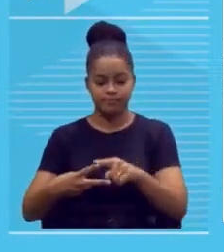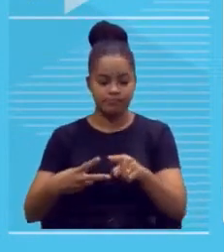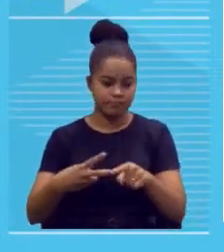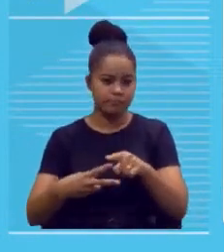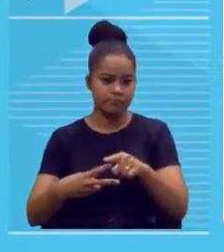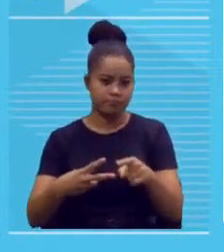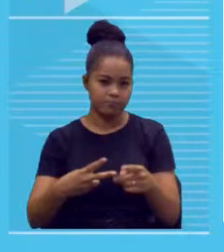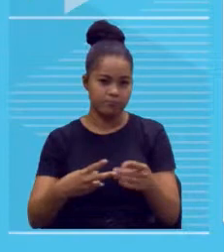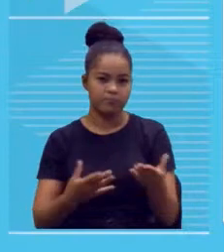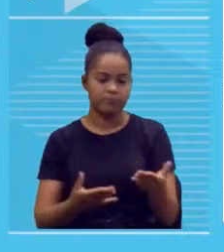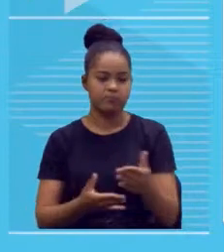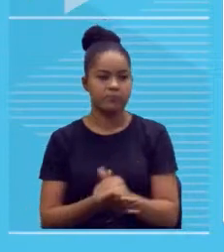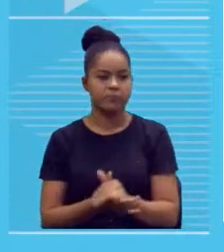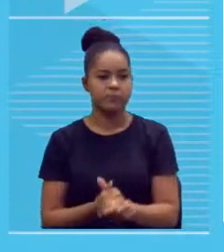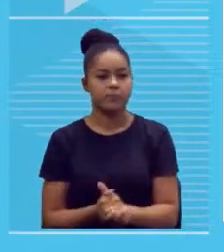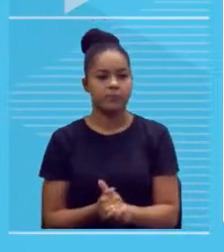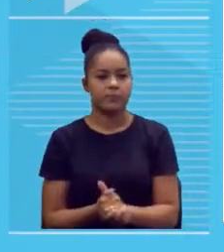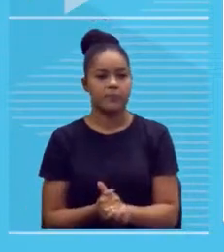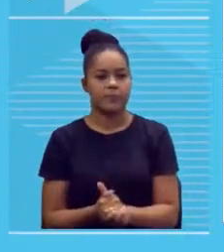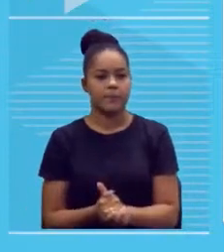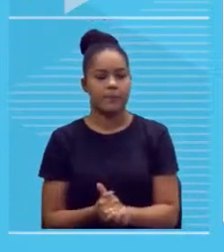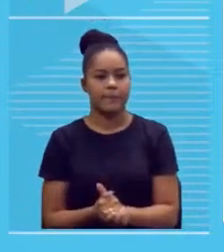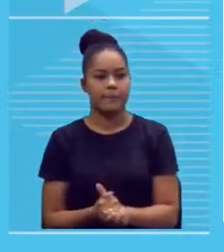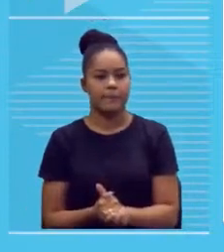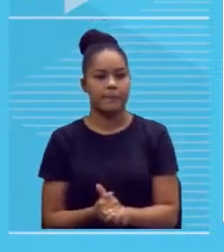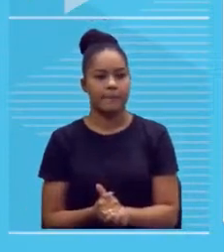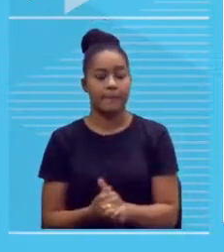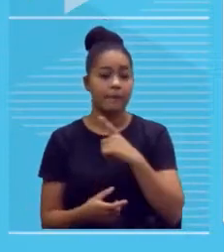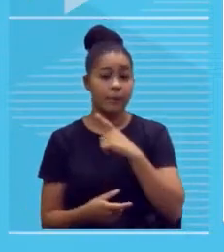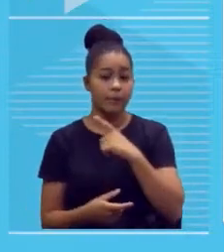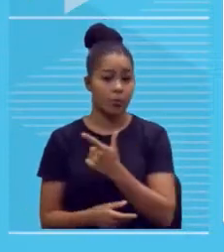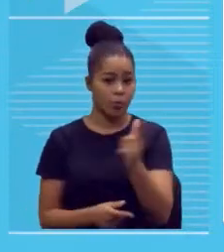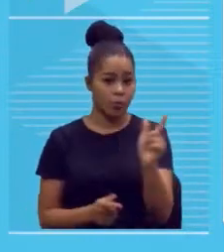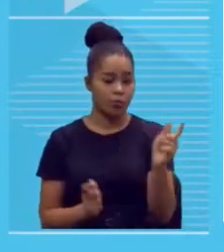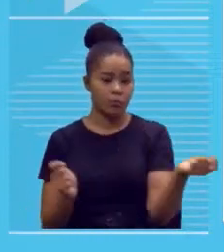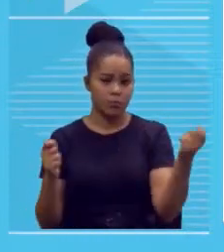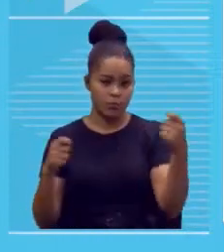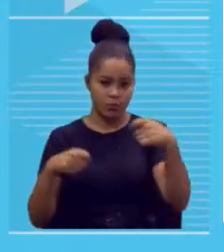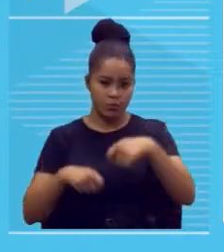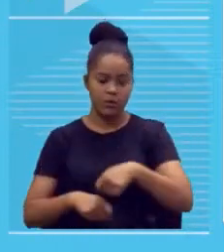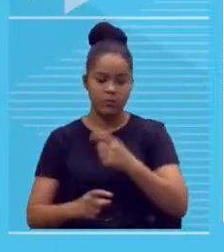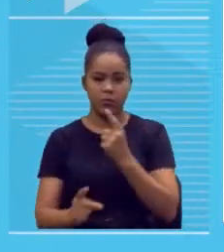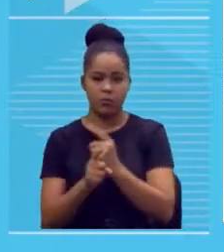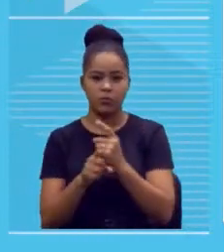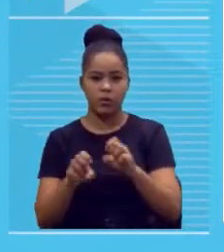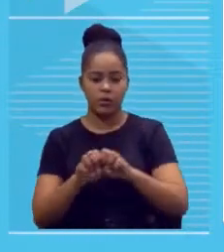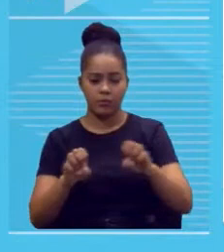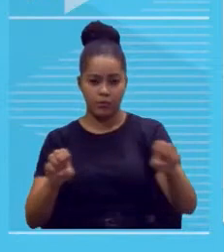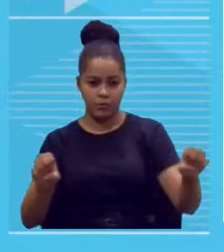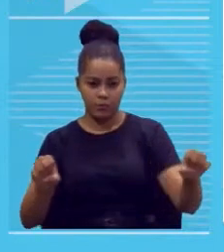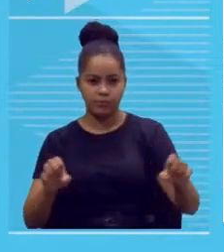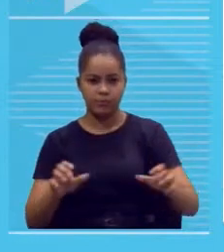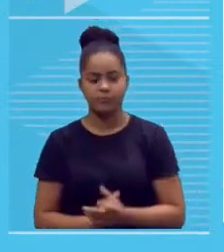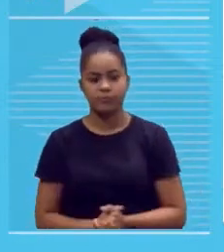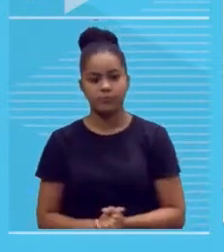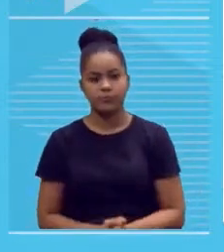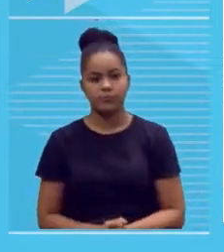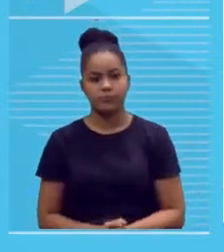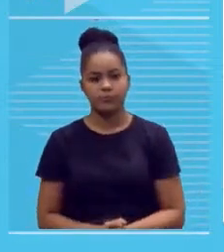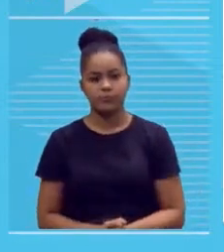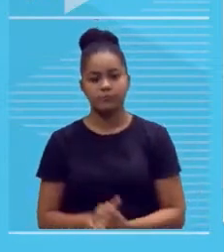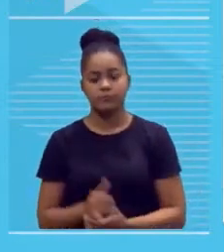pontos. Então, olha só também um outro caminho que eu tenho para estar chegando na equação dessa reta.